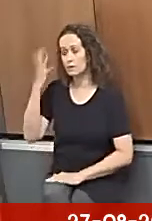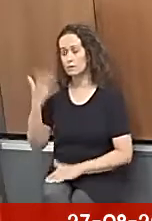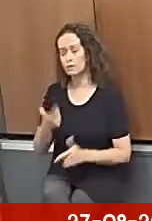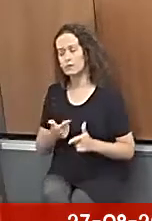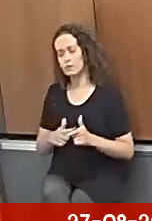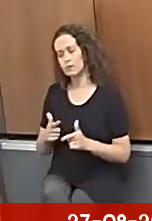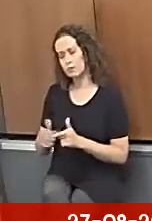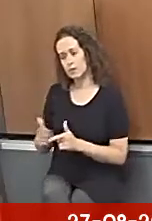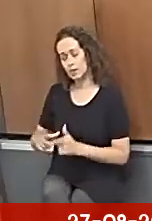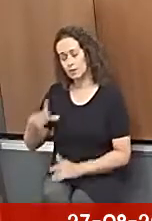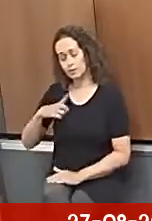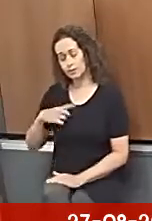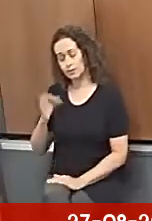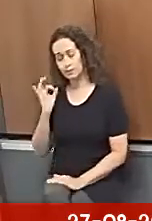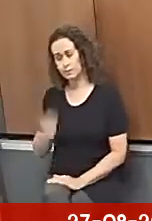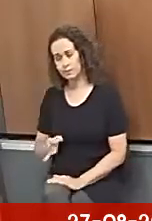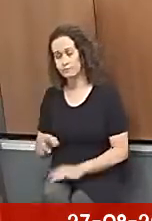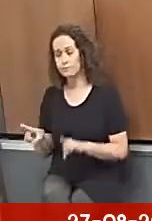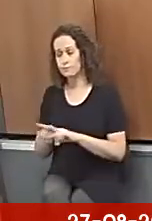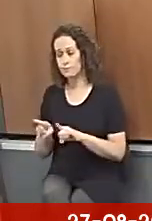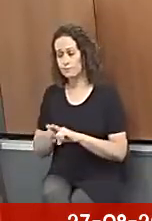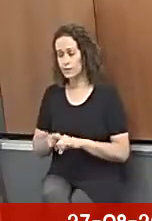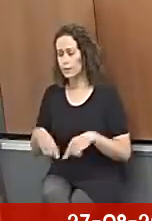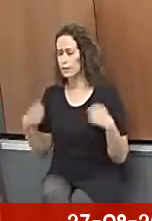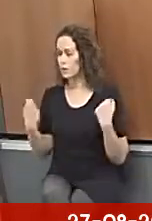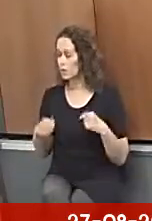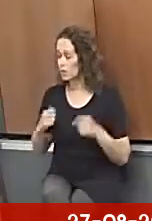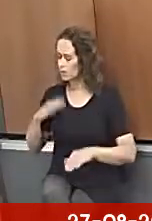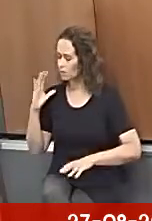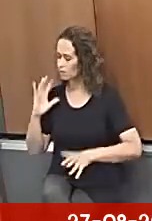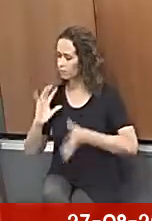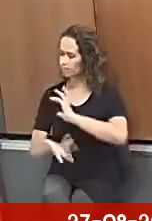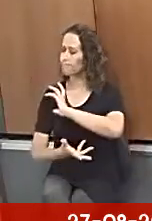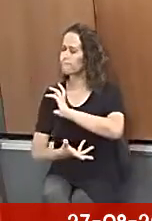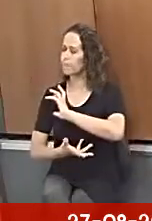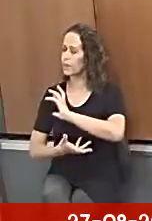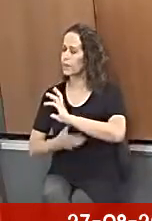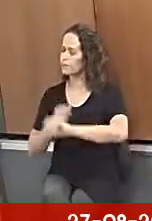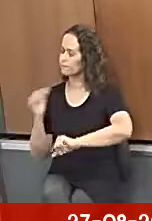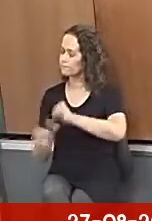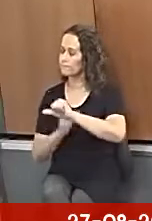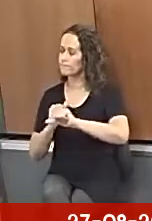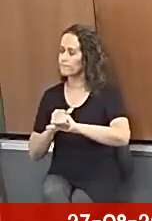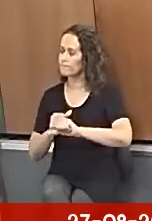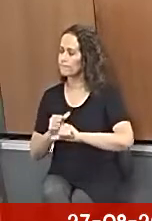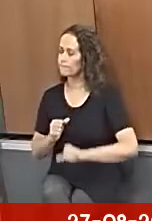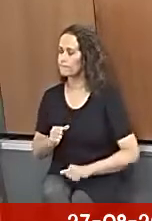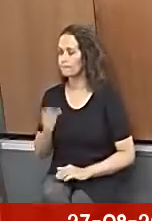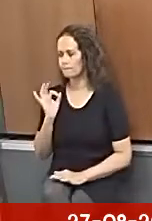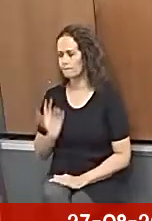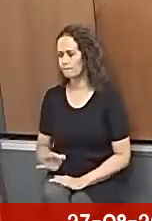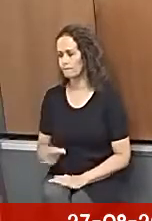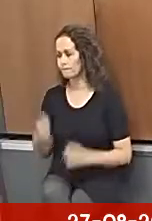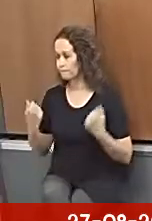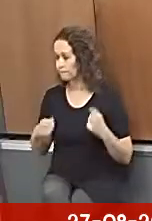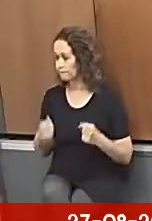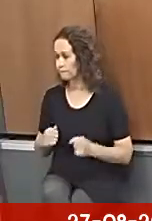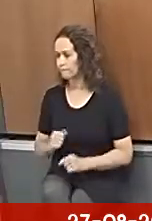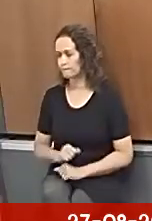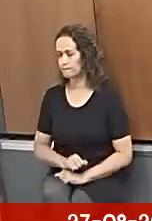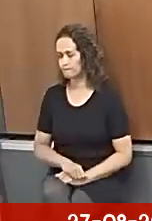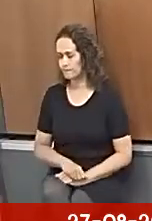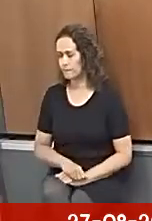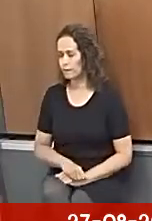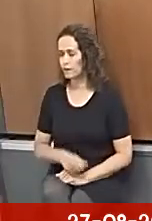então certeza absoluta que é necessária essa mudança a gente não tem dúvidas sobre isso as